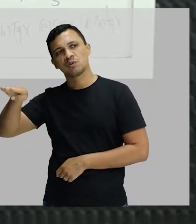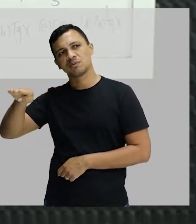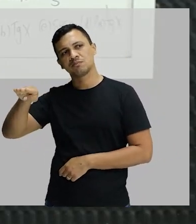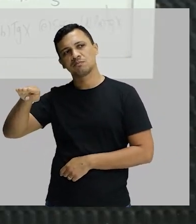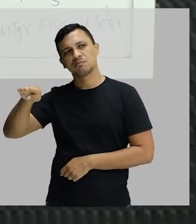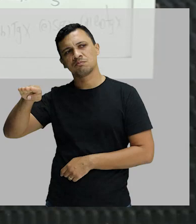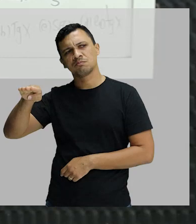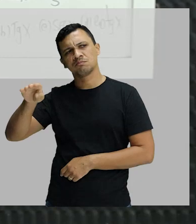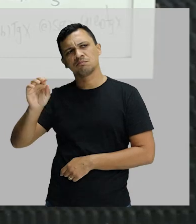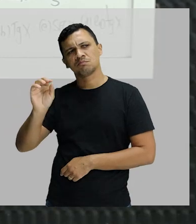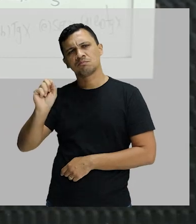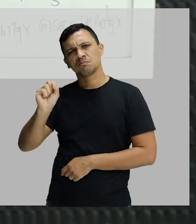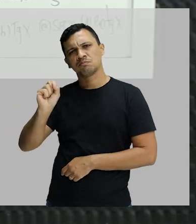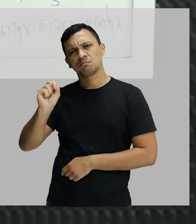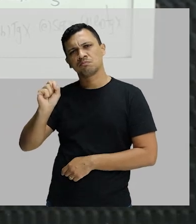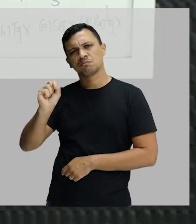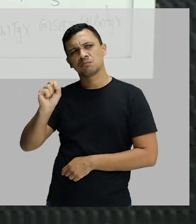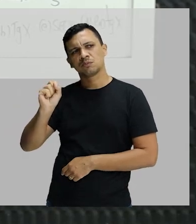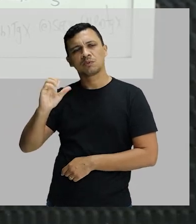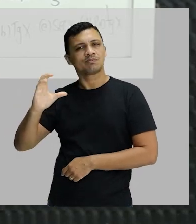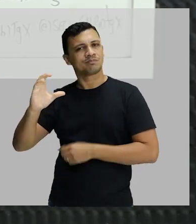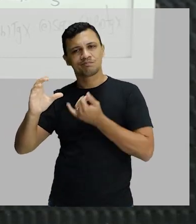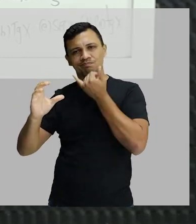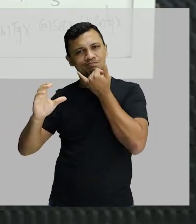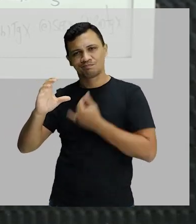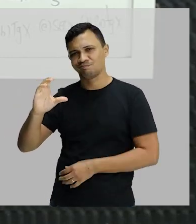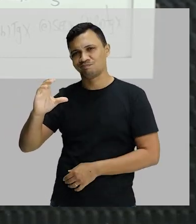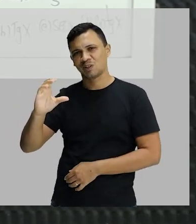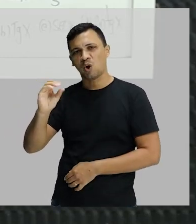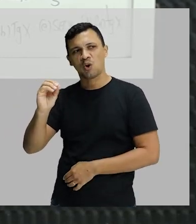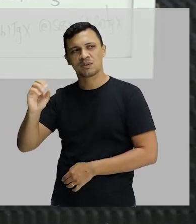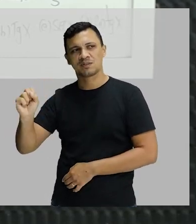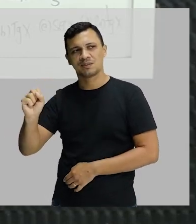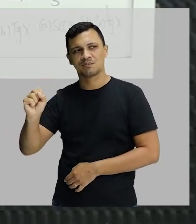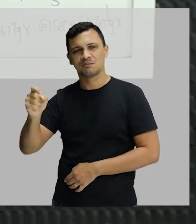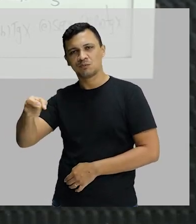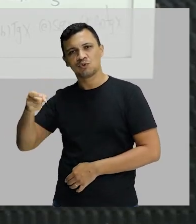sobre o seno, o cosseno do arco.